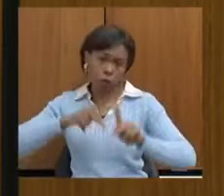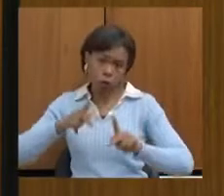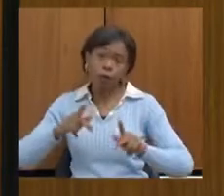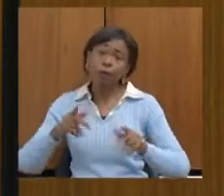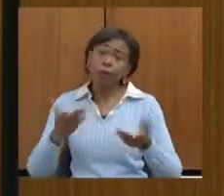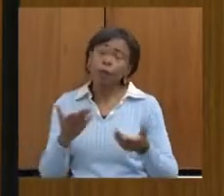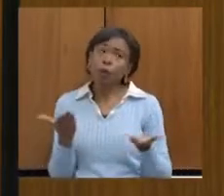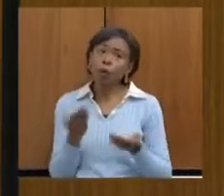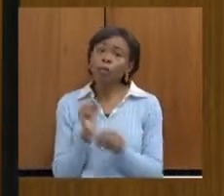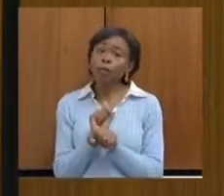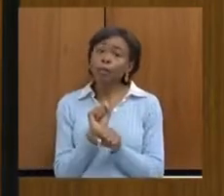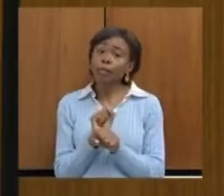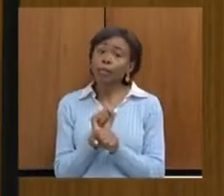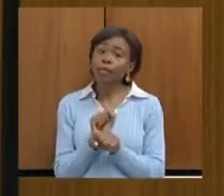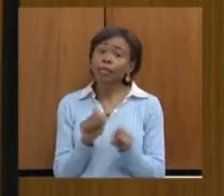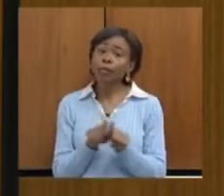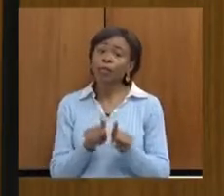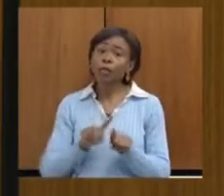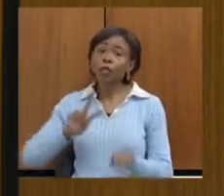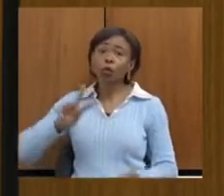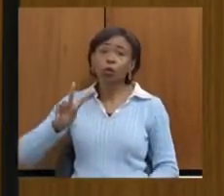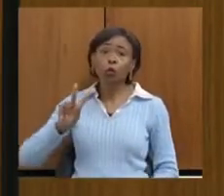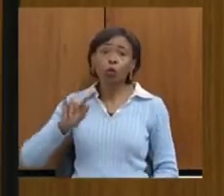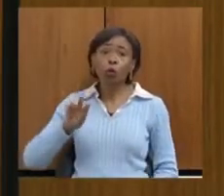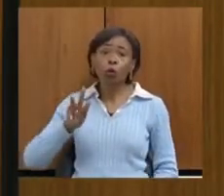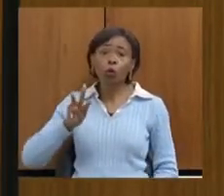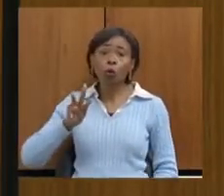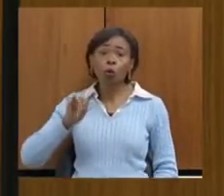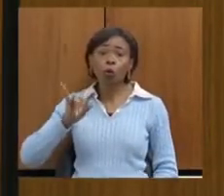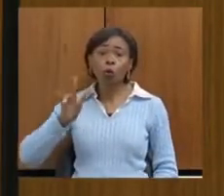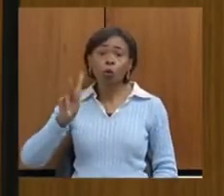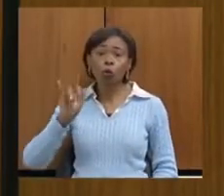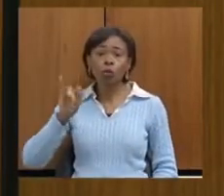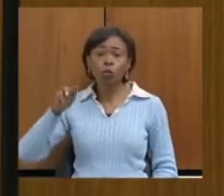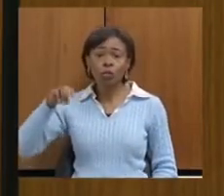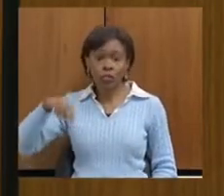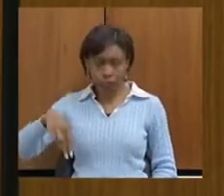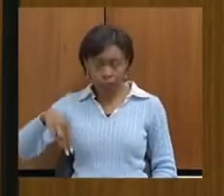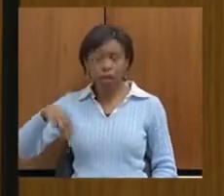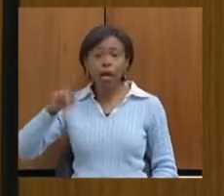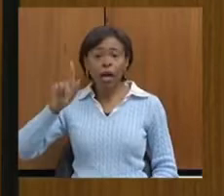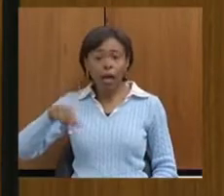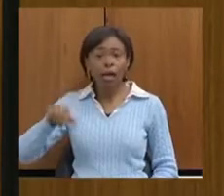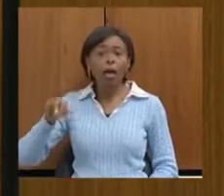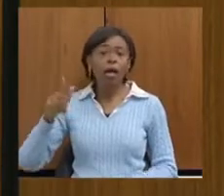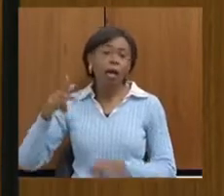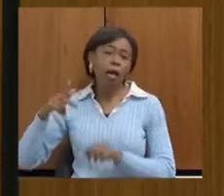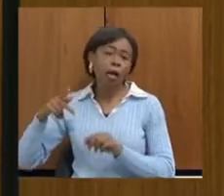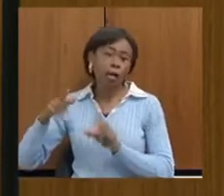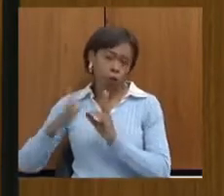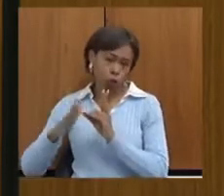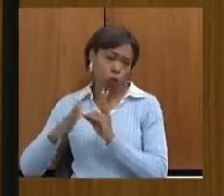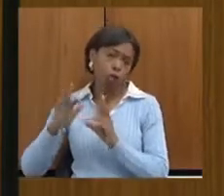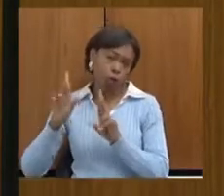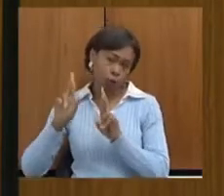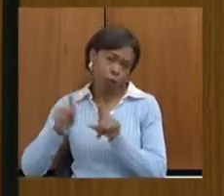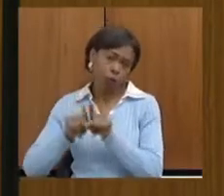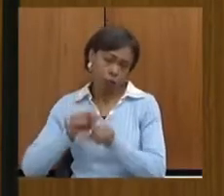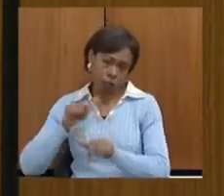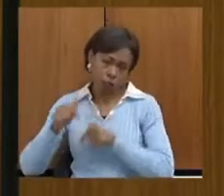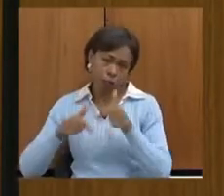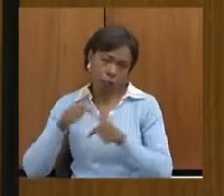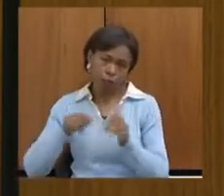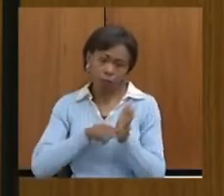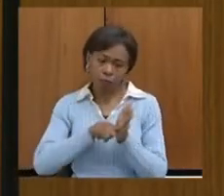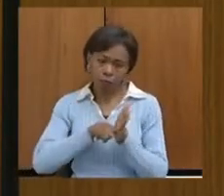presença também do William né por isso que ele é responsável também de estar fazendo esse trabalho né